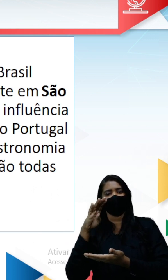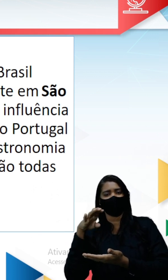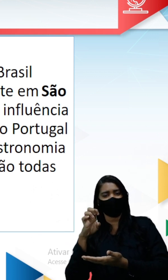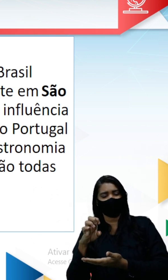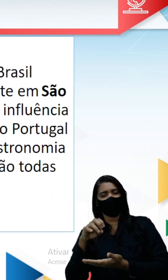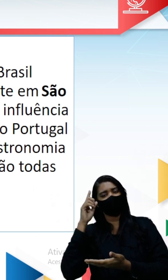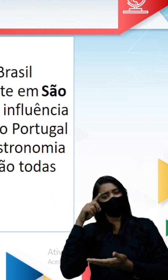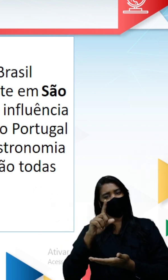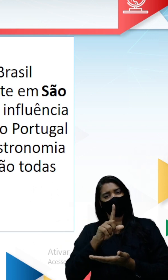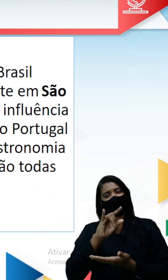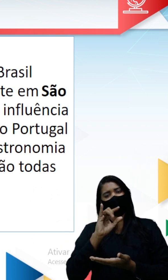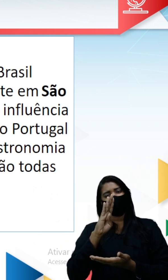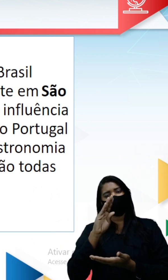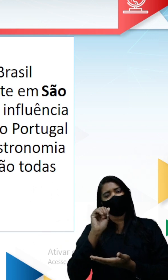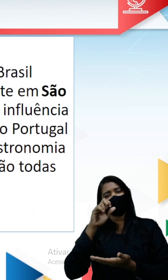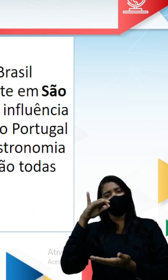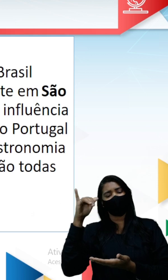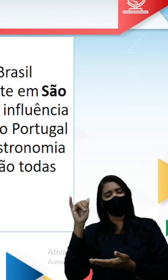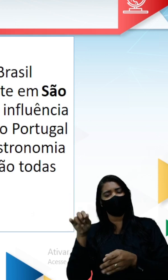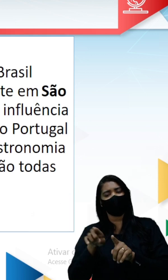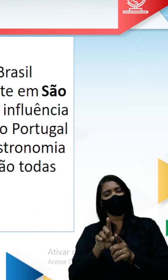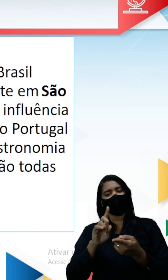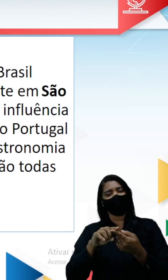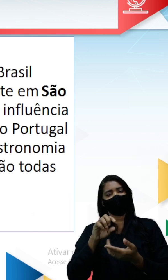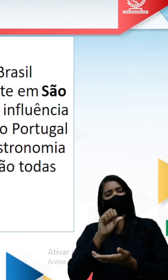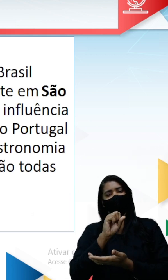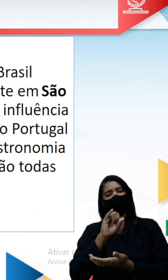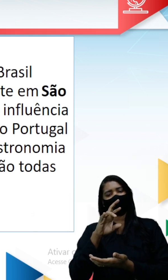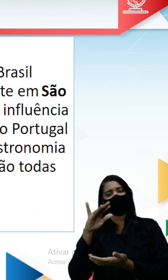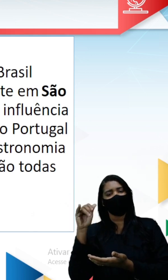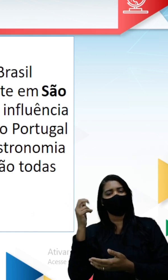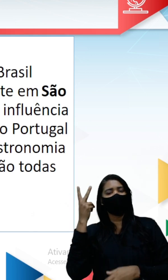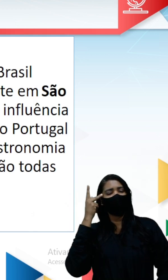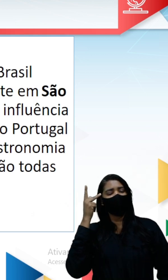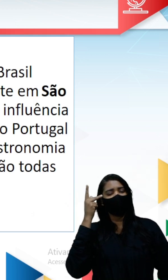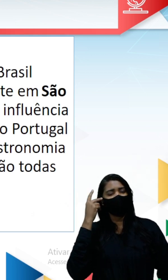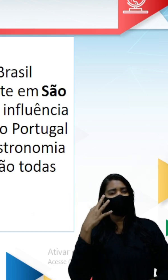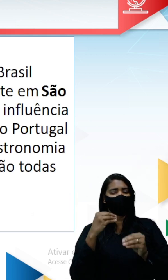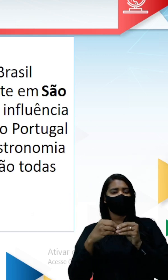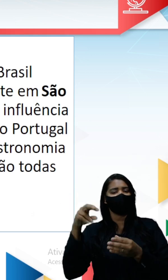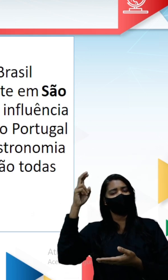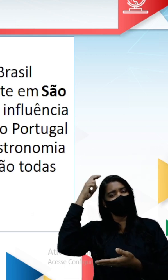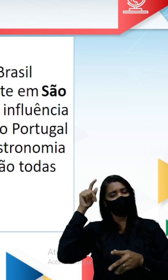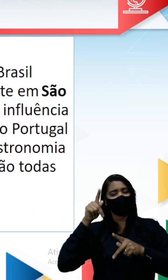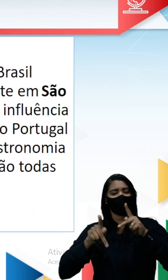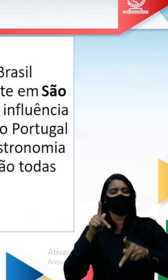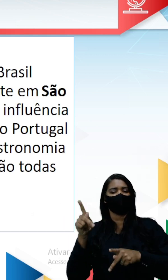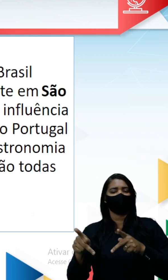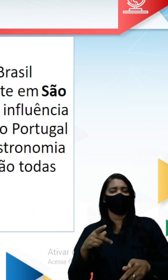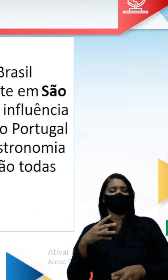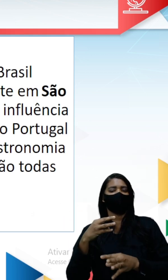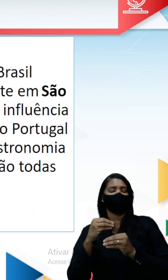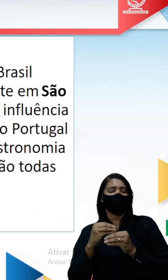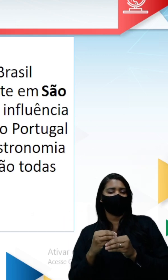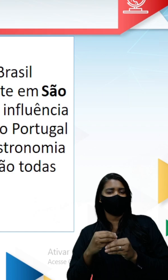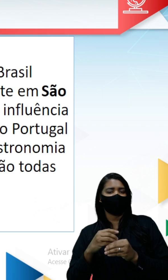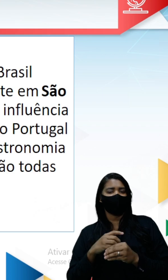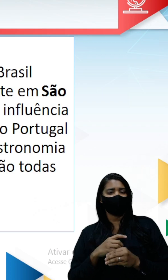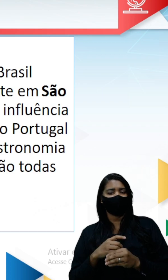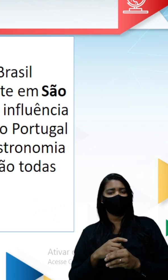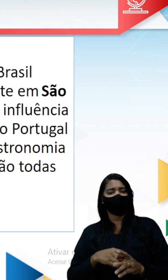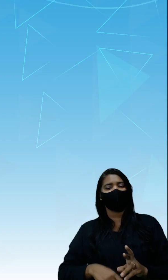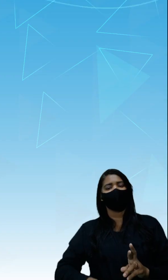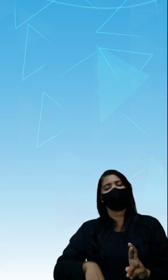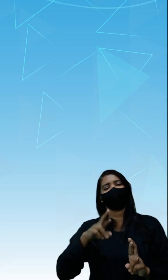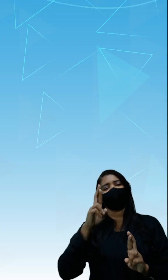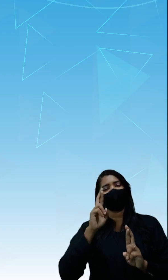os libaneses e os sírios, principalmente aqui no São Paulo. A cultura desse povo, meus amores, que tiveram grande influência